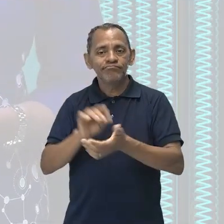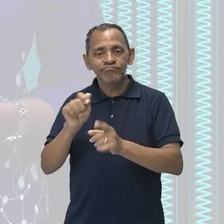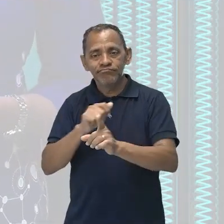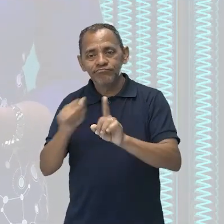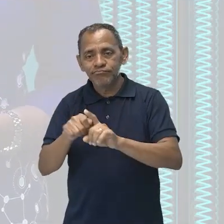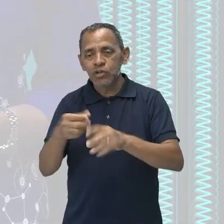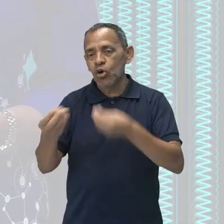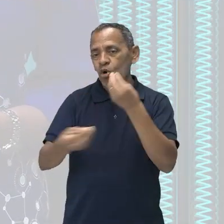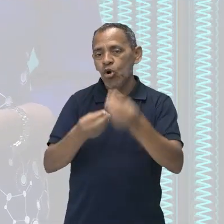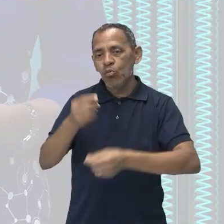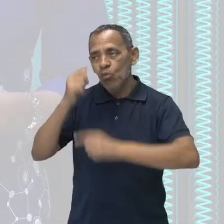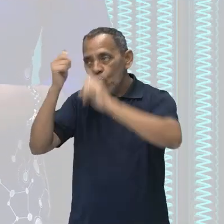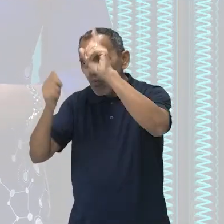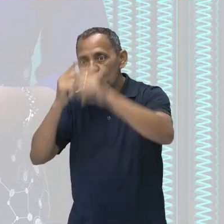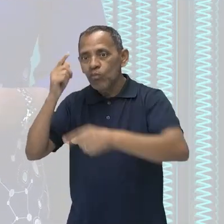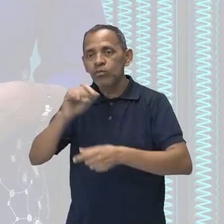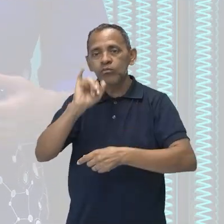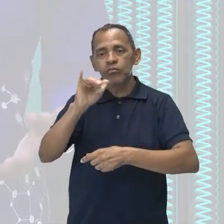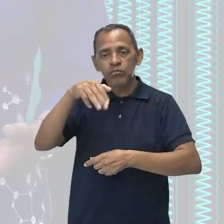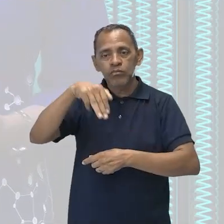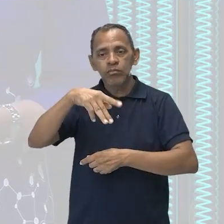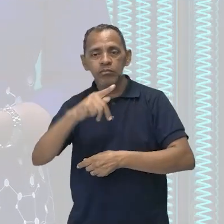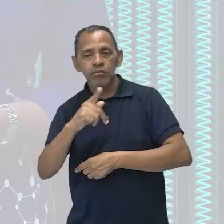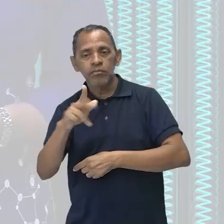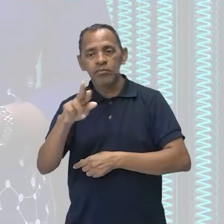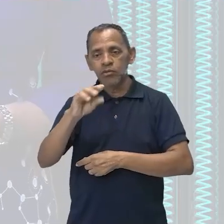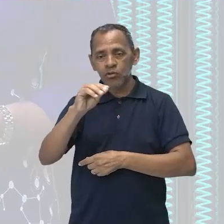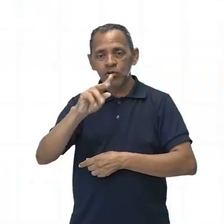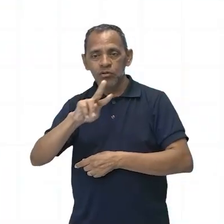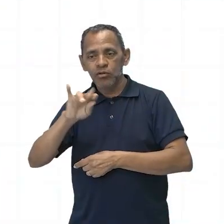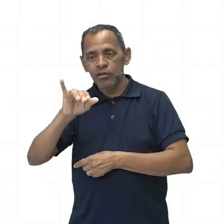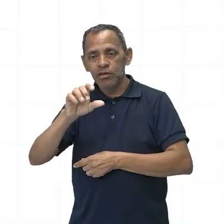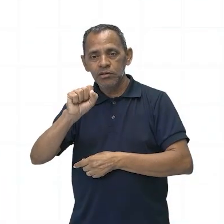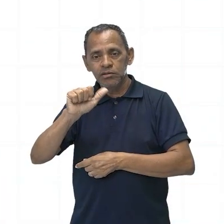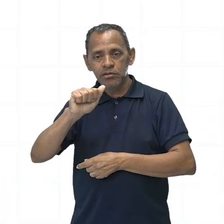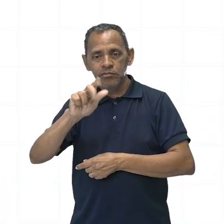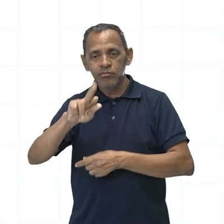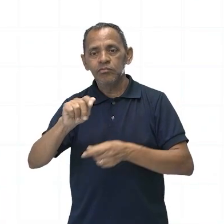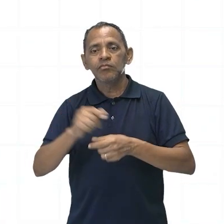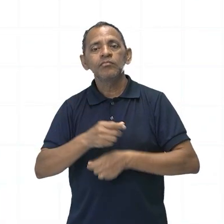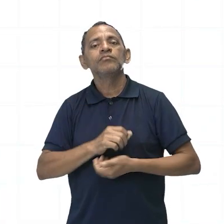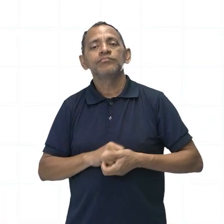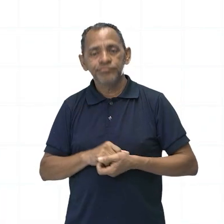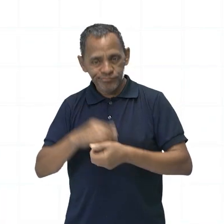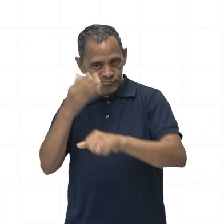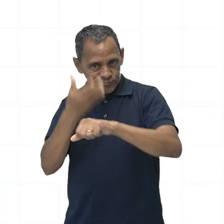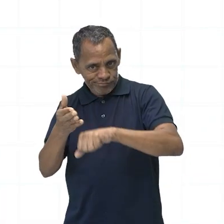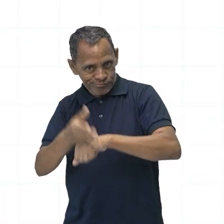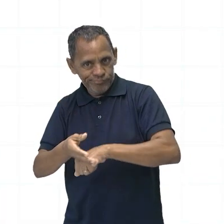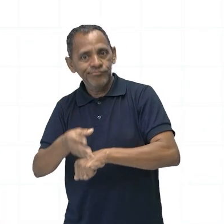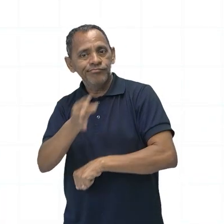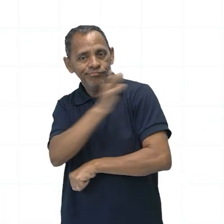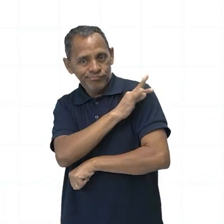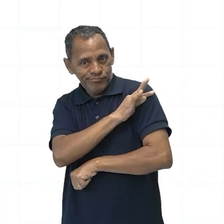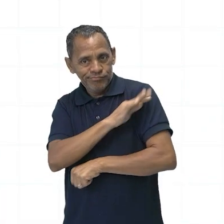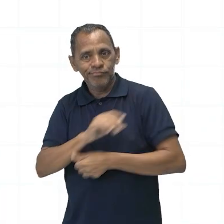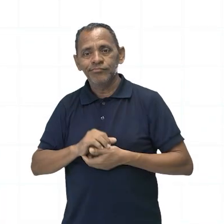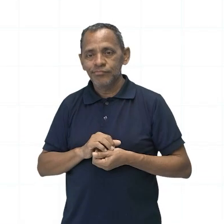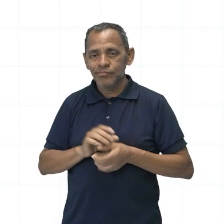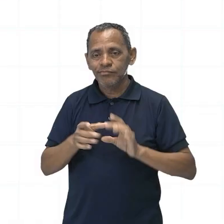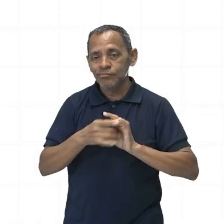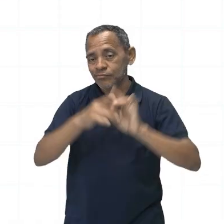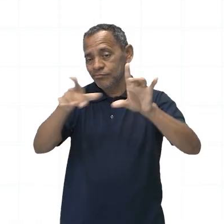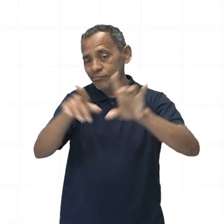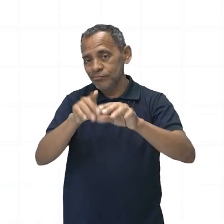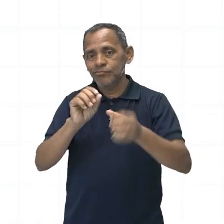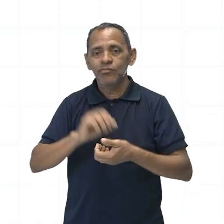realidade social. Como é que é a improvisação no teatro? É uma prática que permite a exploração